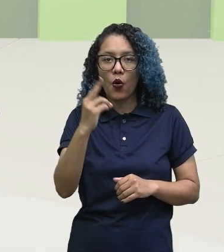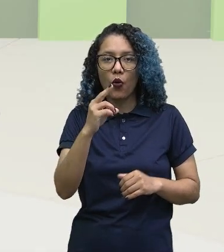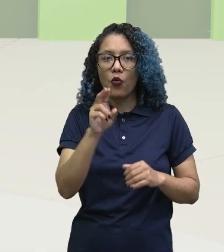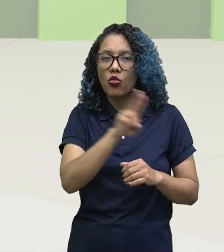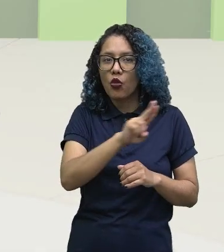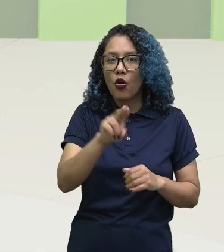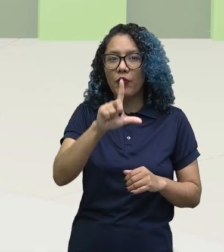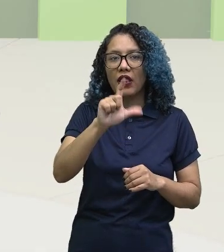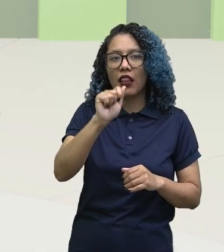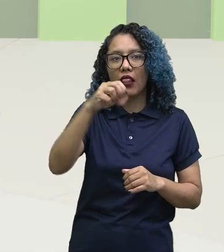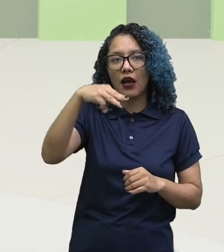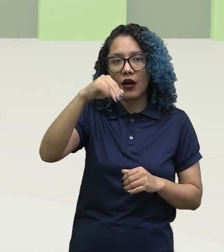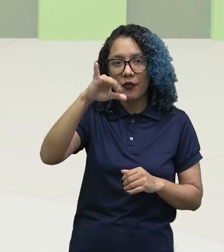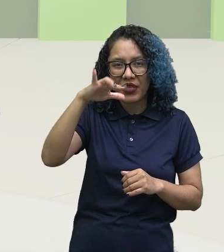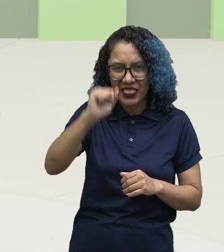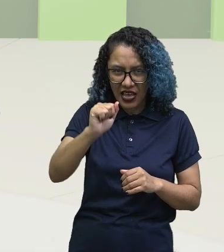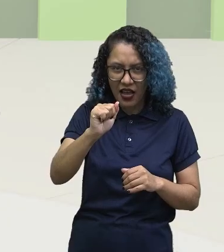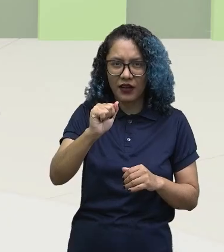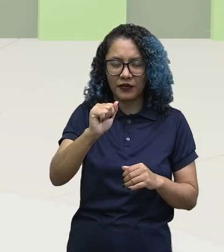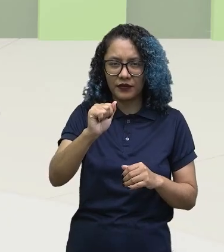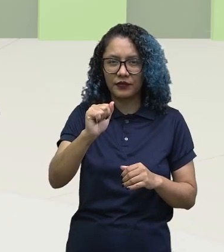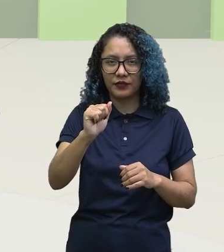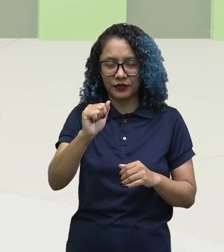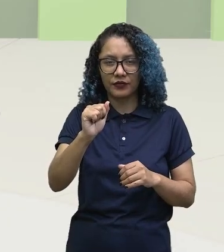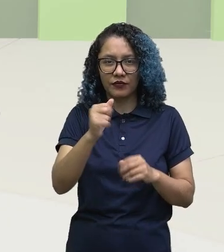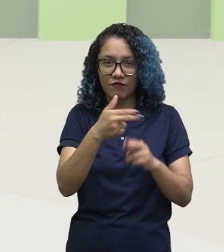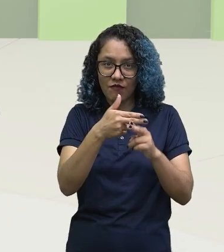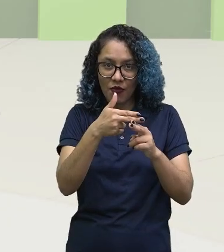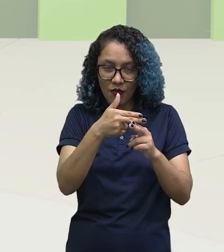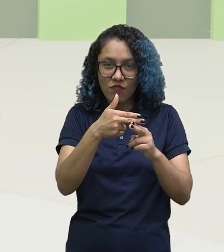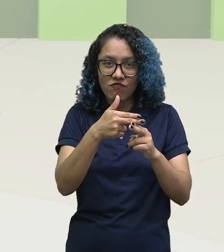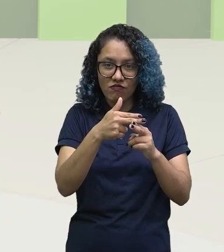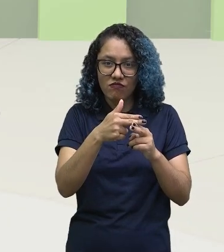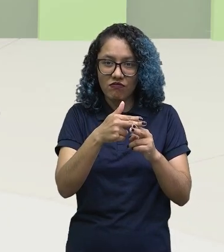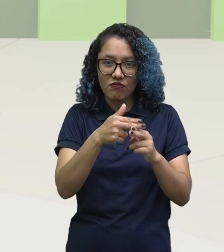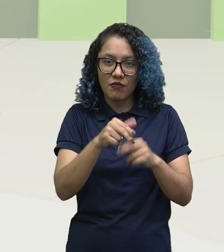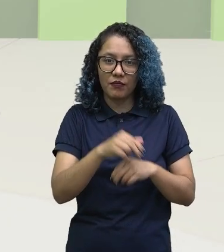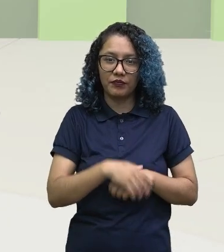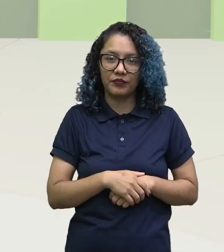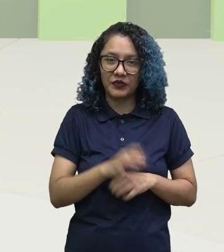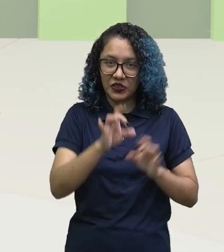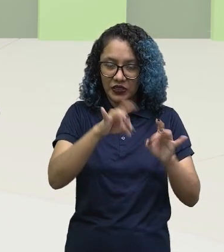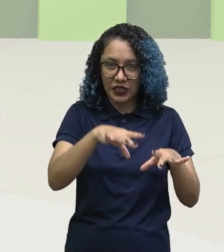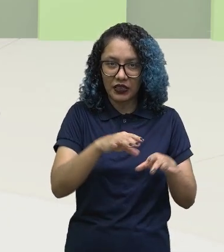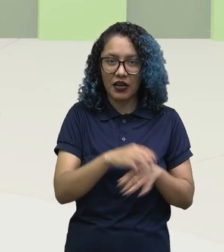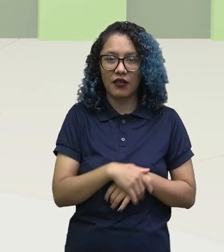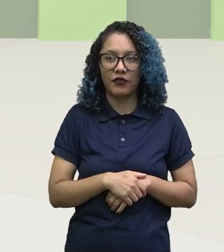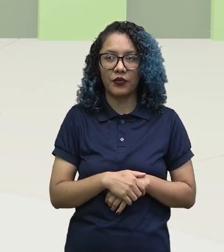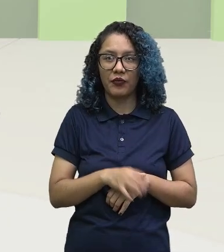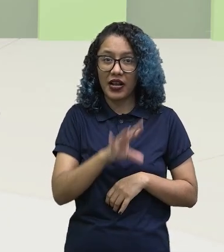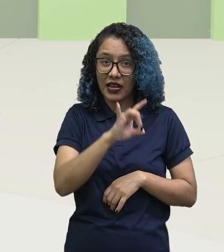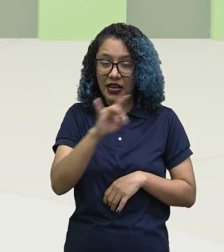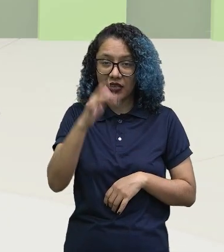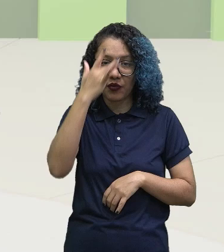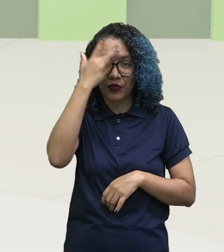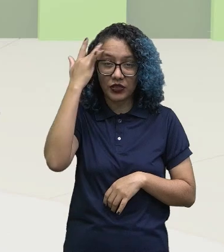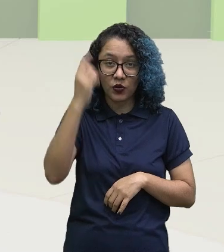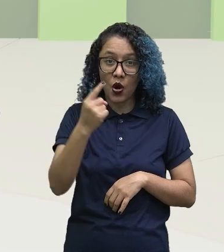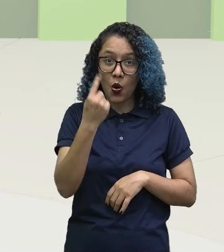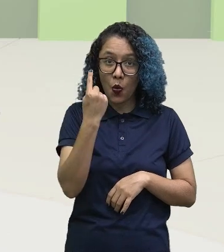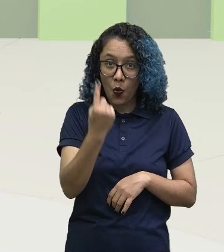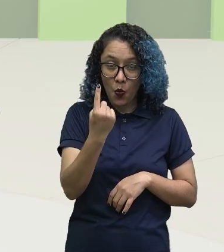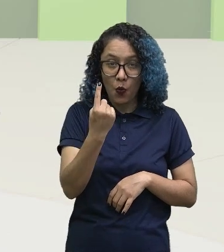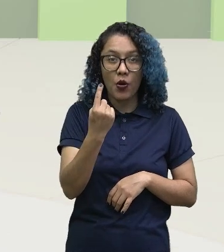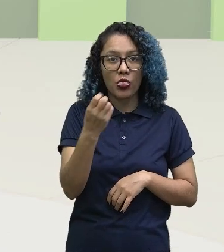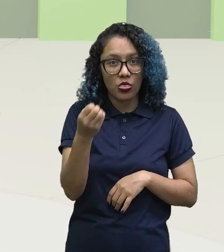lâminas descartadas, porque as pessoas usam, e aí isso aí não é para ser compartilhado, né? Para cada pessoa é usada